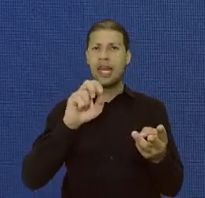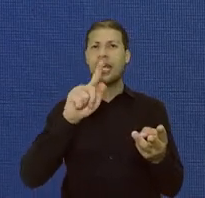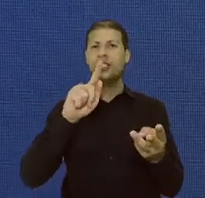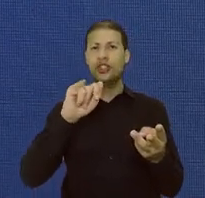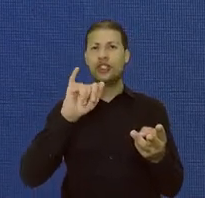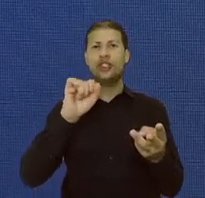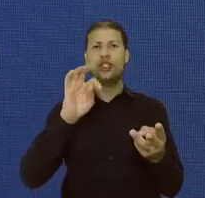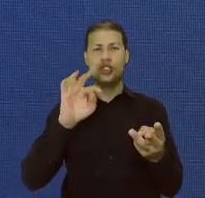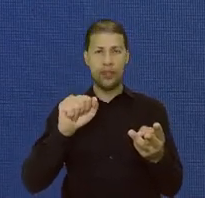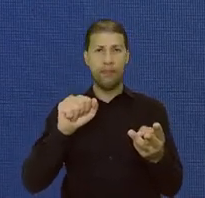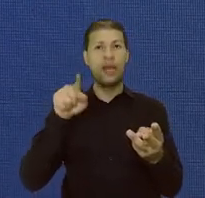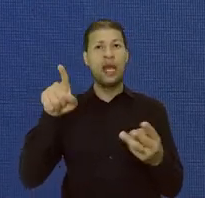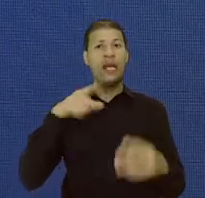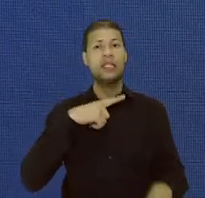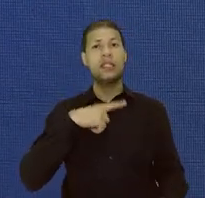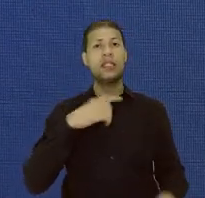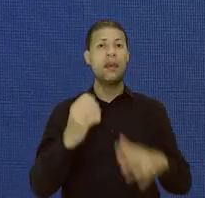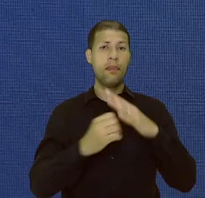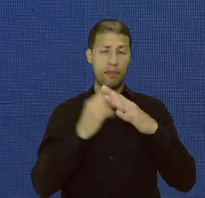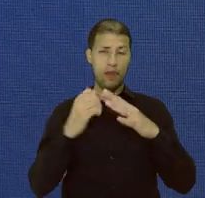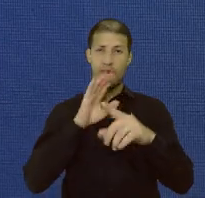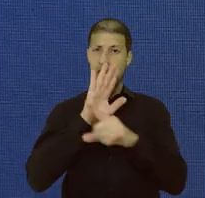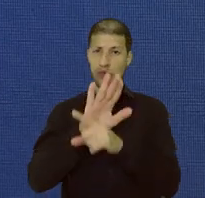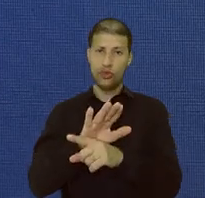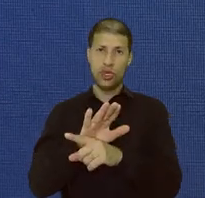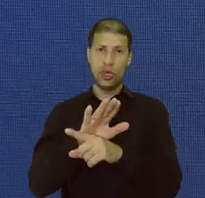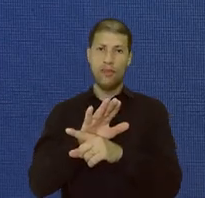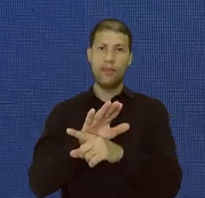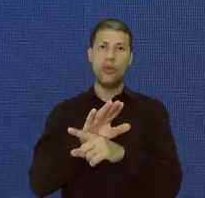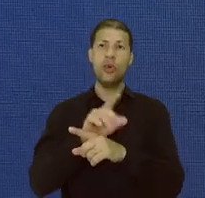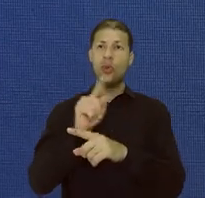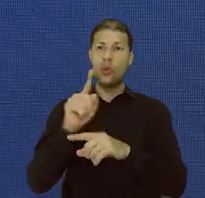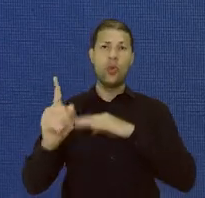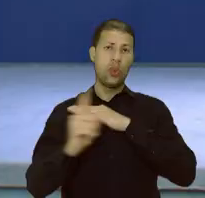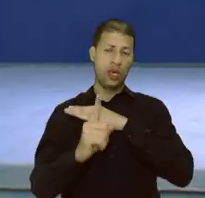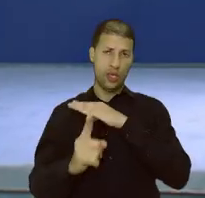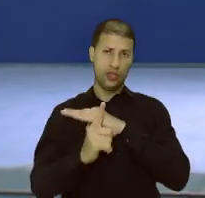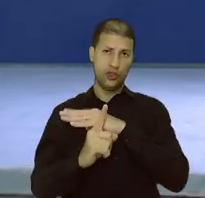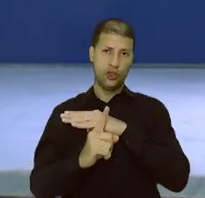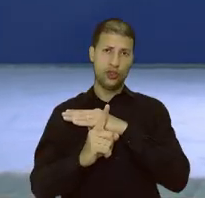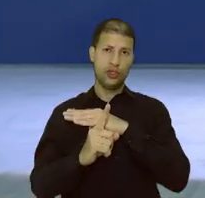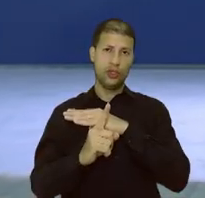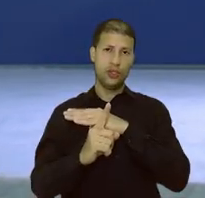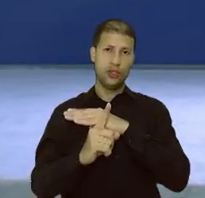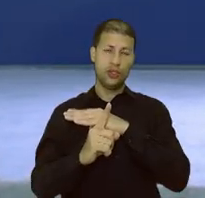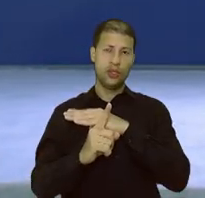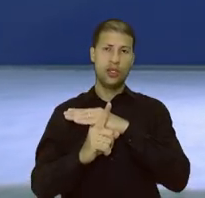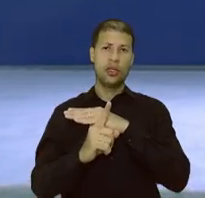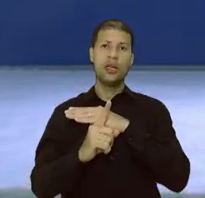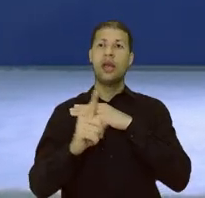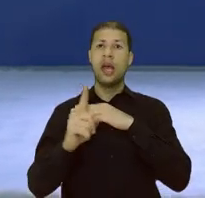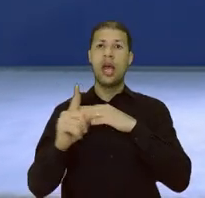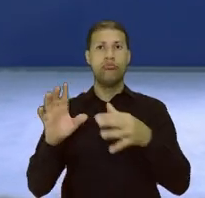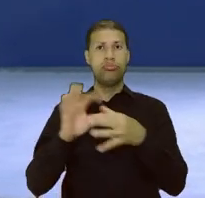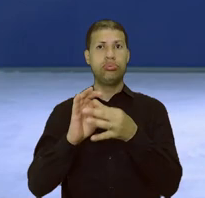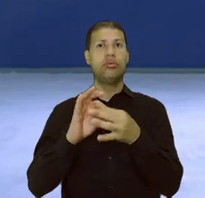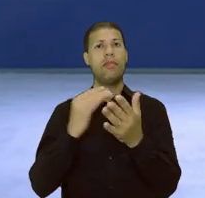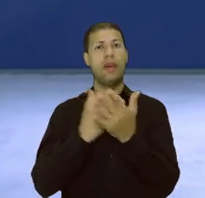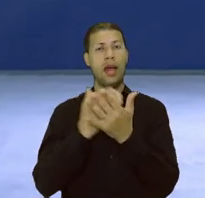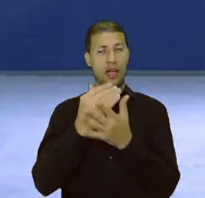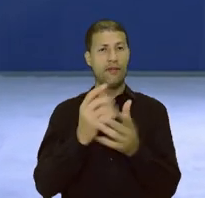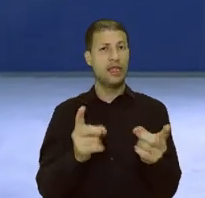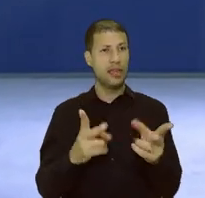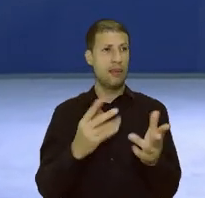inteligência artificial vai ajudar o cliente a engajar mais vender mais